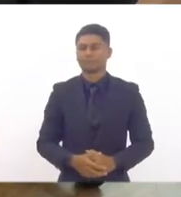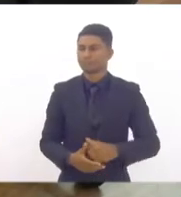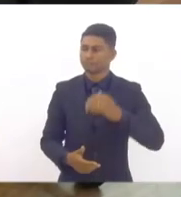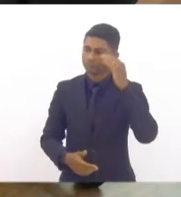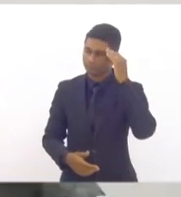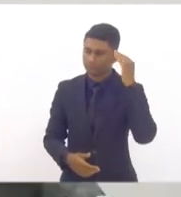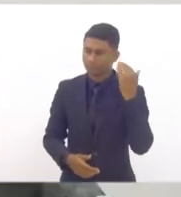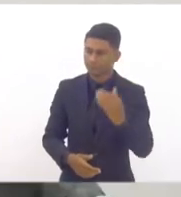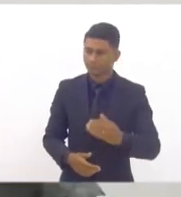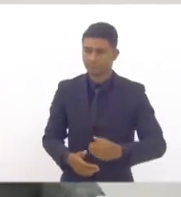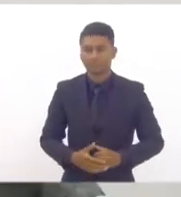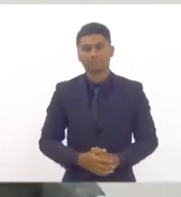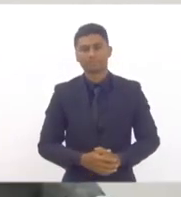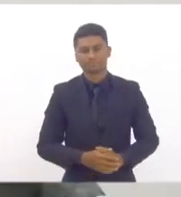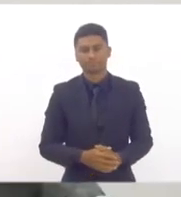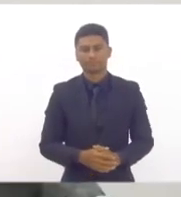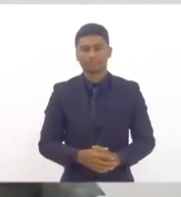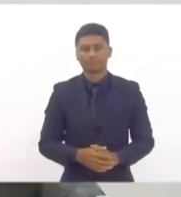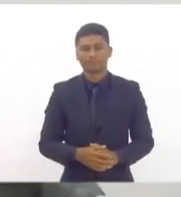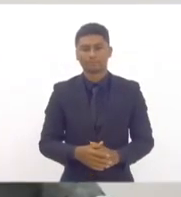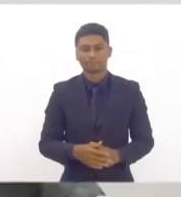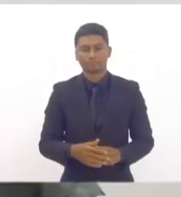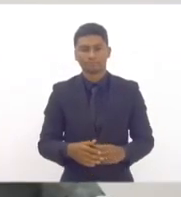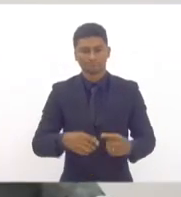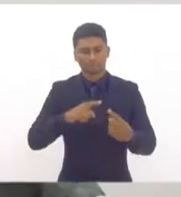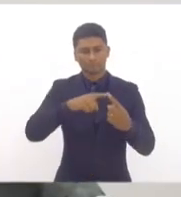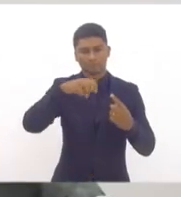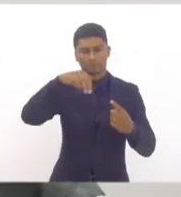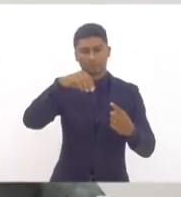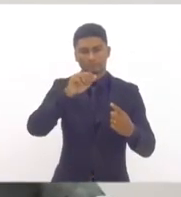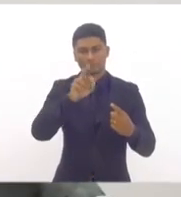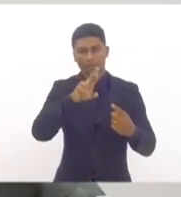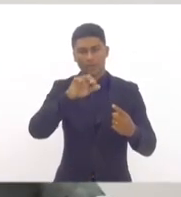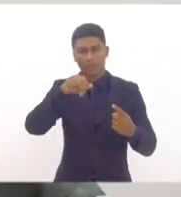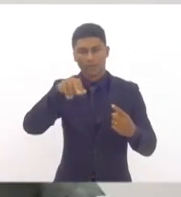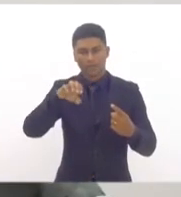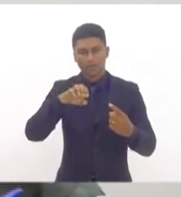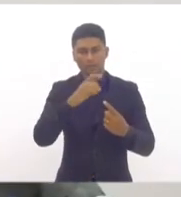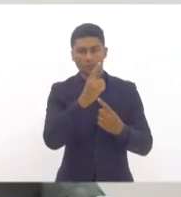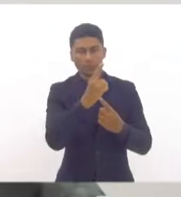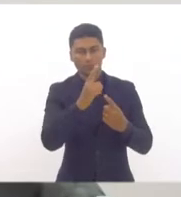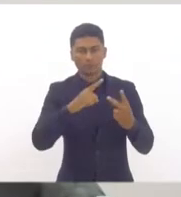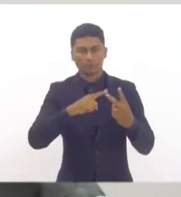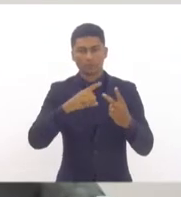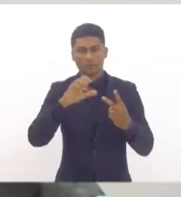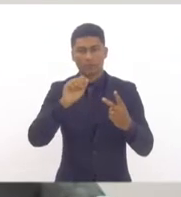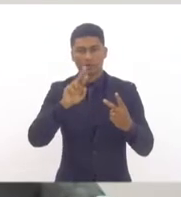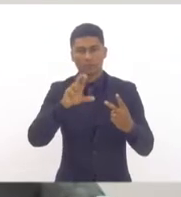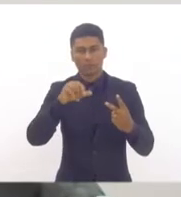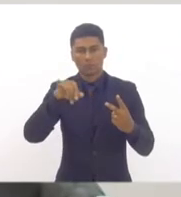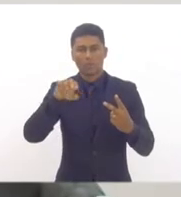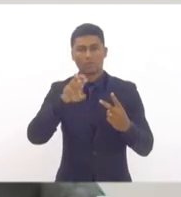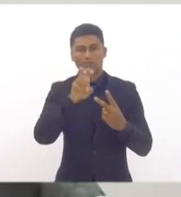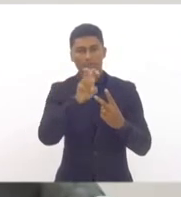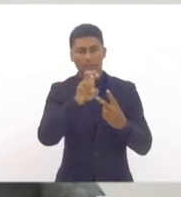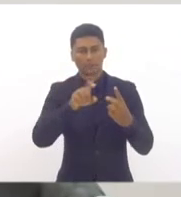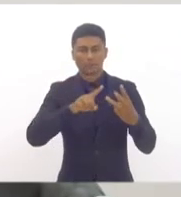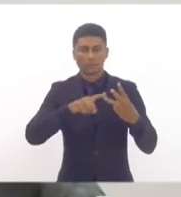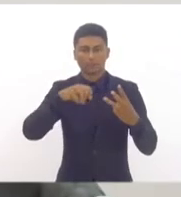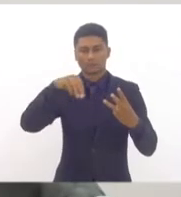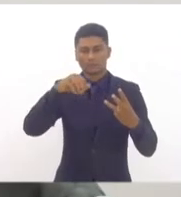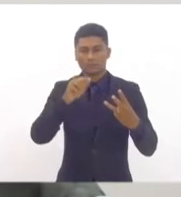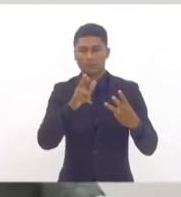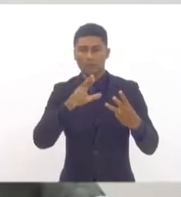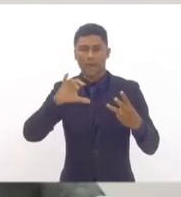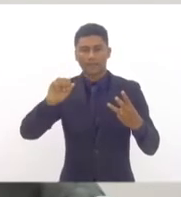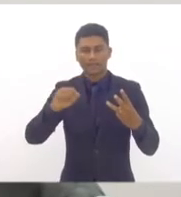Obrigado, doutora Margarida. Então, a parcial temos Mariana Andrade, 1 voto, Caroline Cunha Faria, 5 votos, Márcia